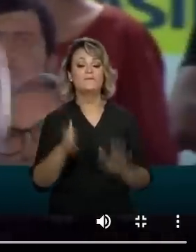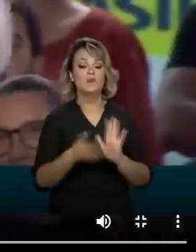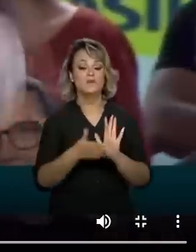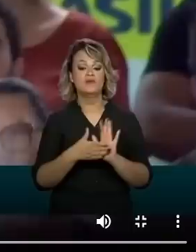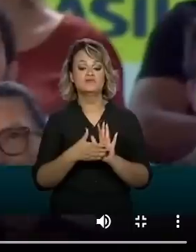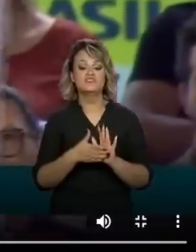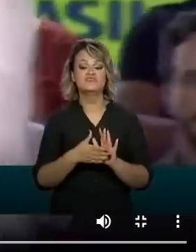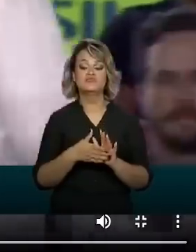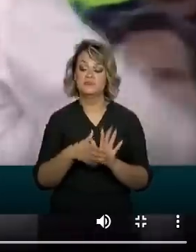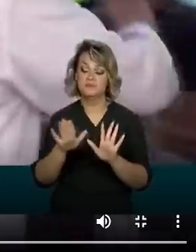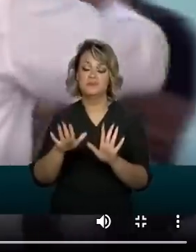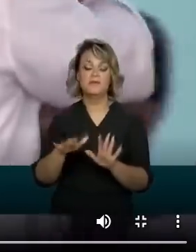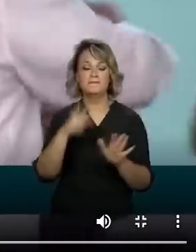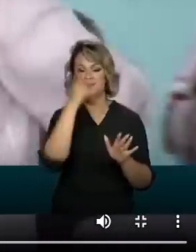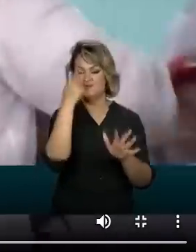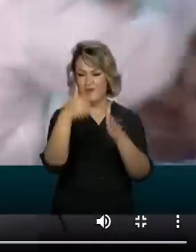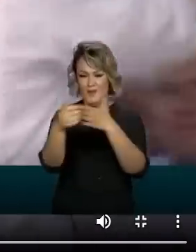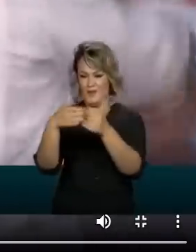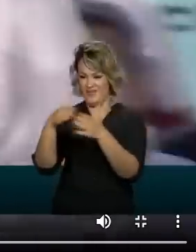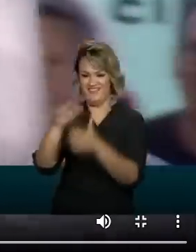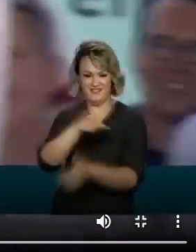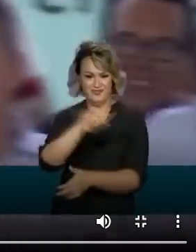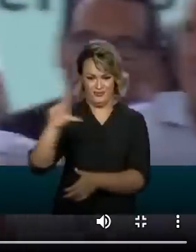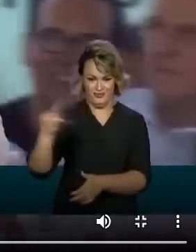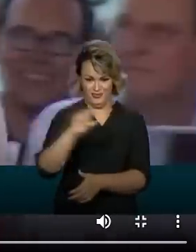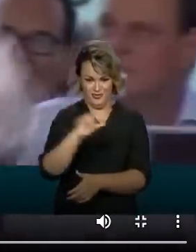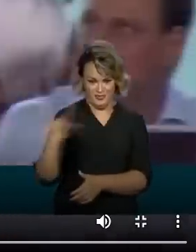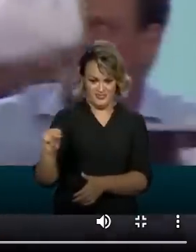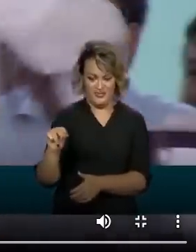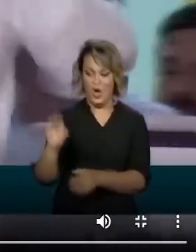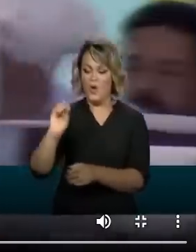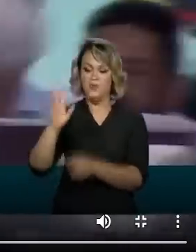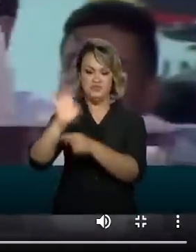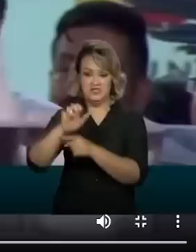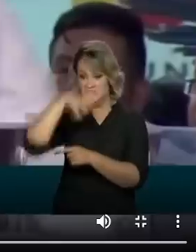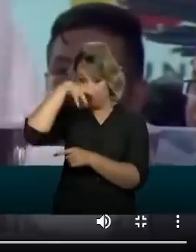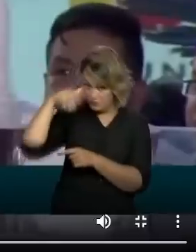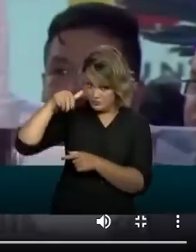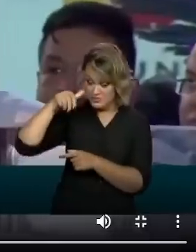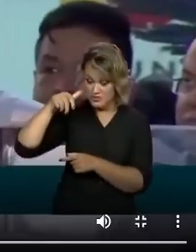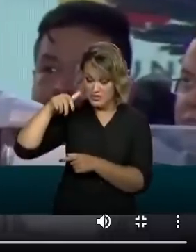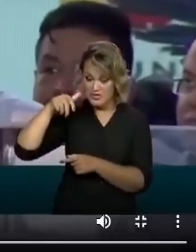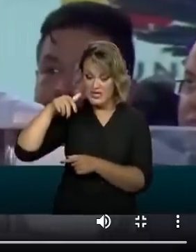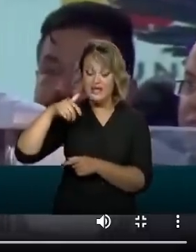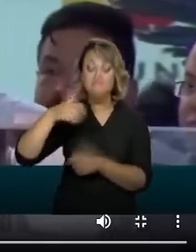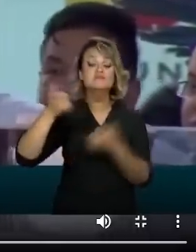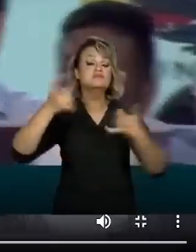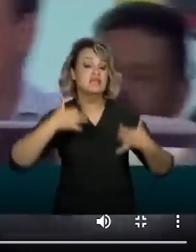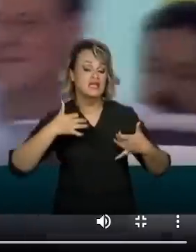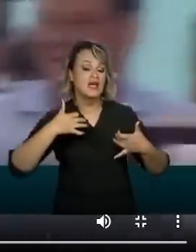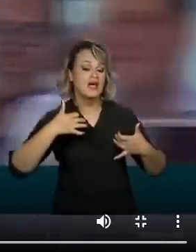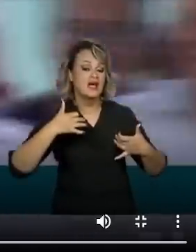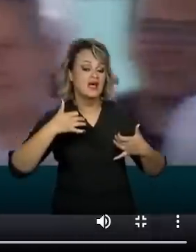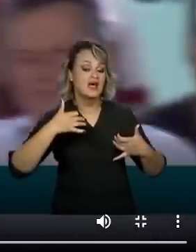oferecer um prêmio para qualquer pessoa de Rondonópolis quando o estado do Mato Grosso que me dissesse